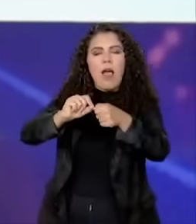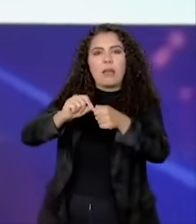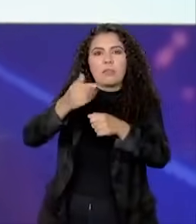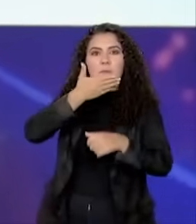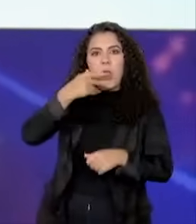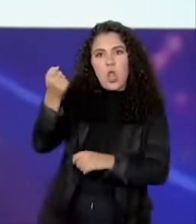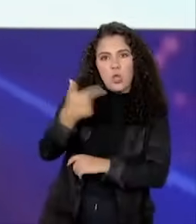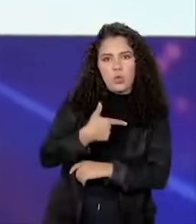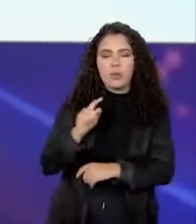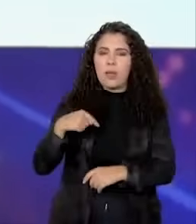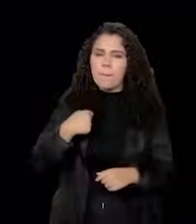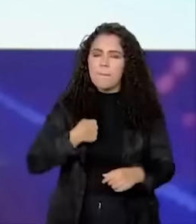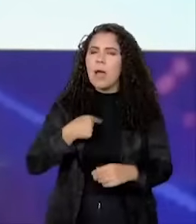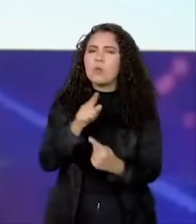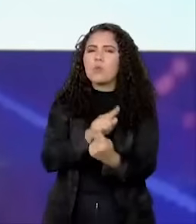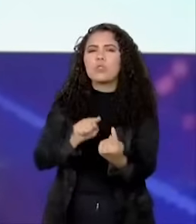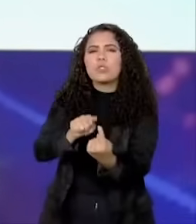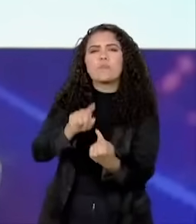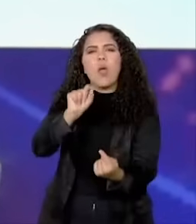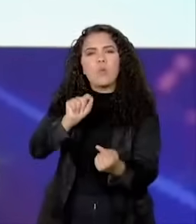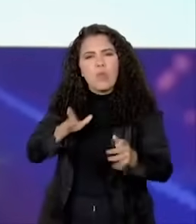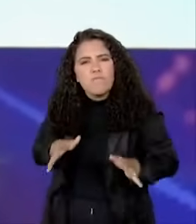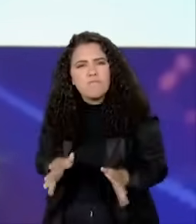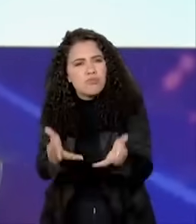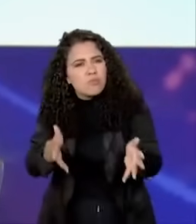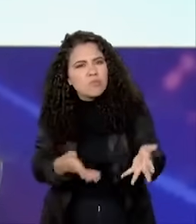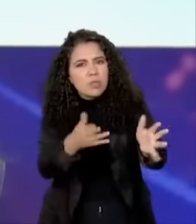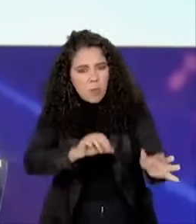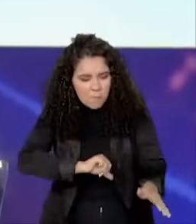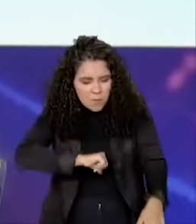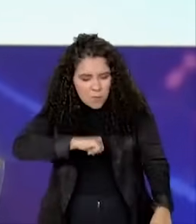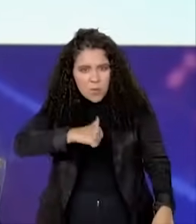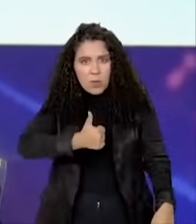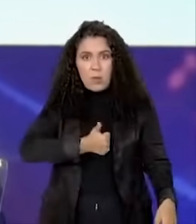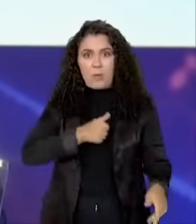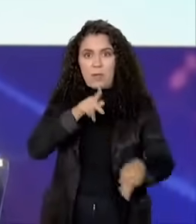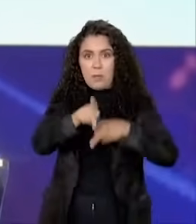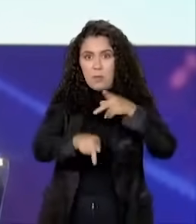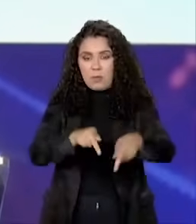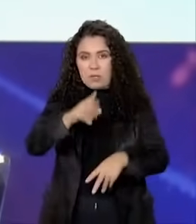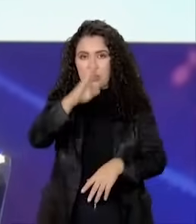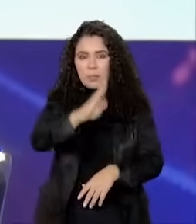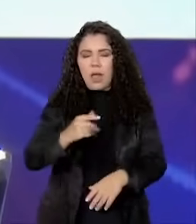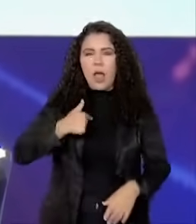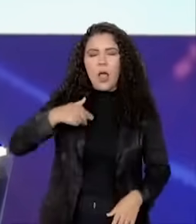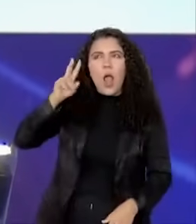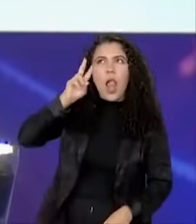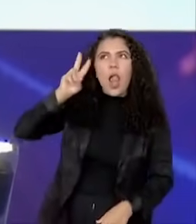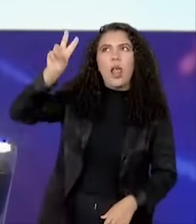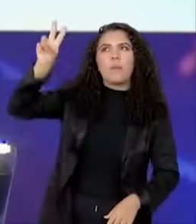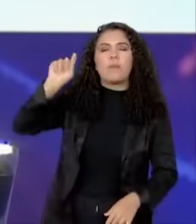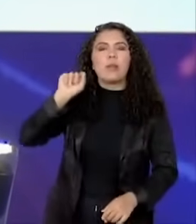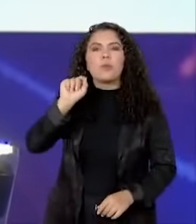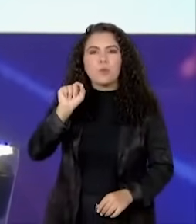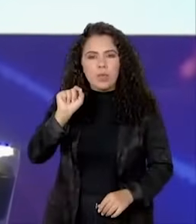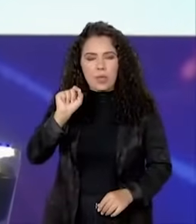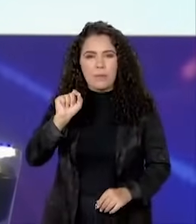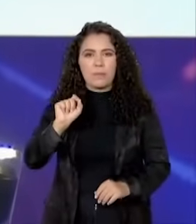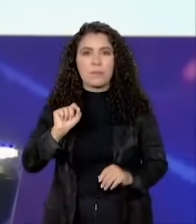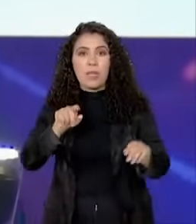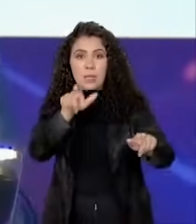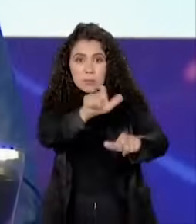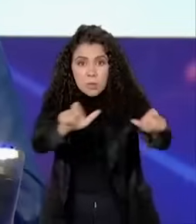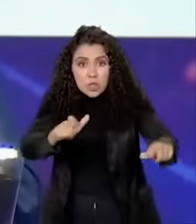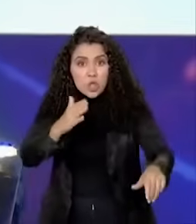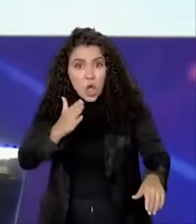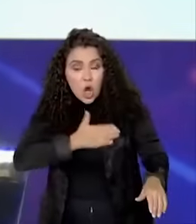recuperar a autoestima do povo brasileiro, eu lembrei de uma cena que quem gosta de futebol aqui lembra,